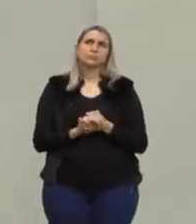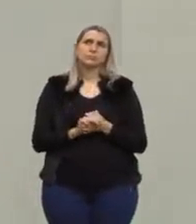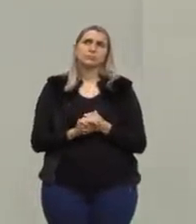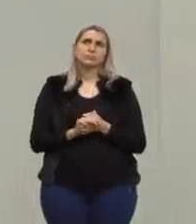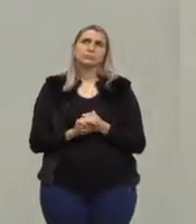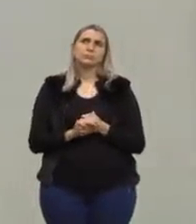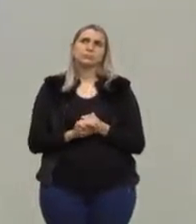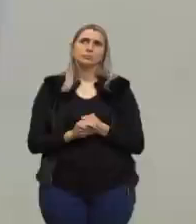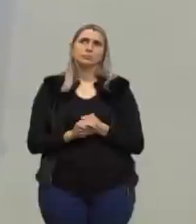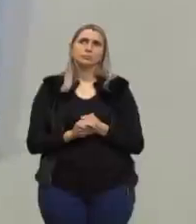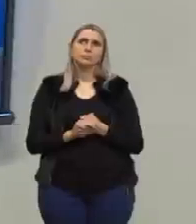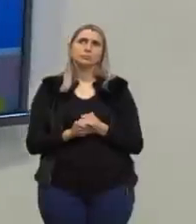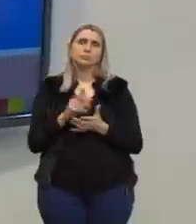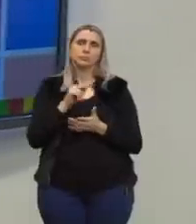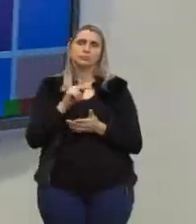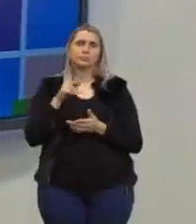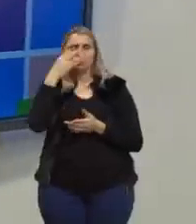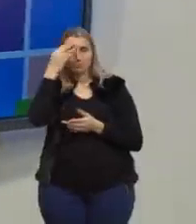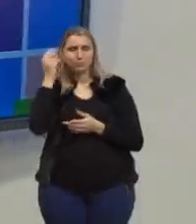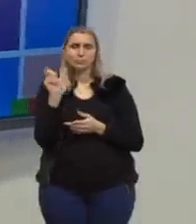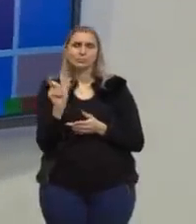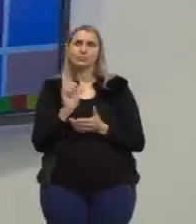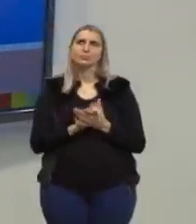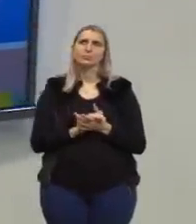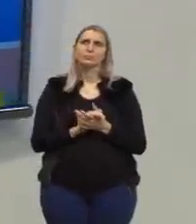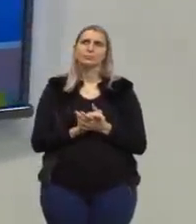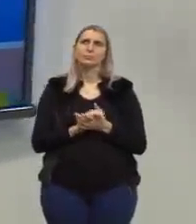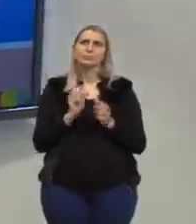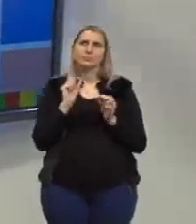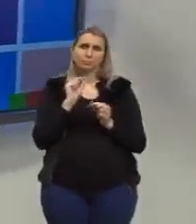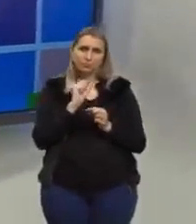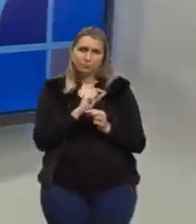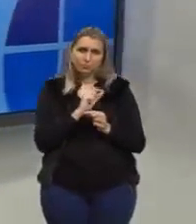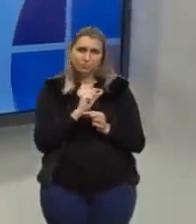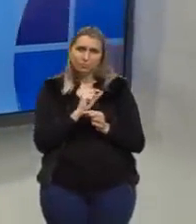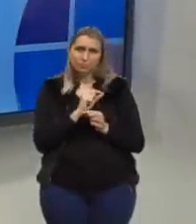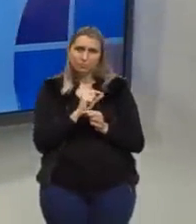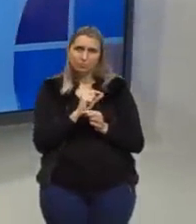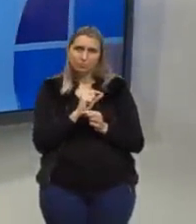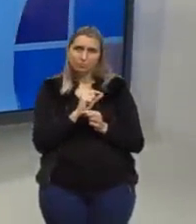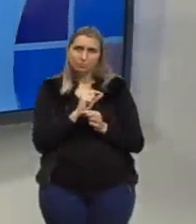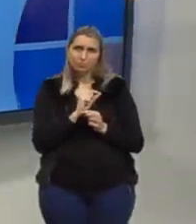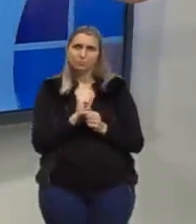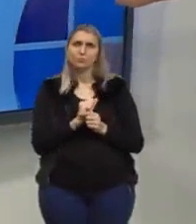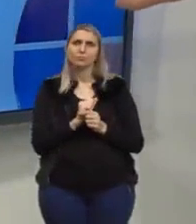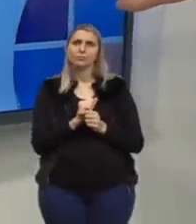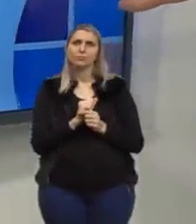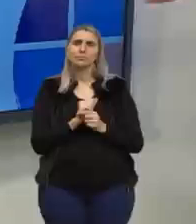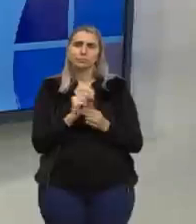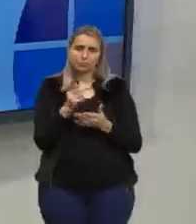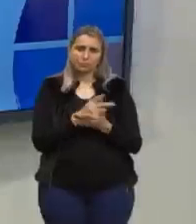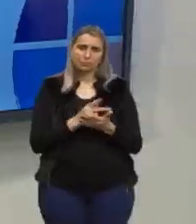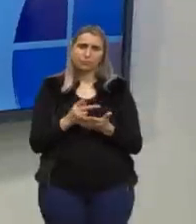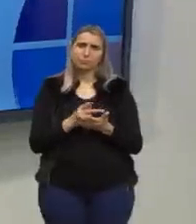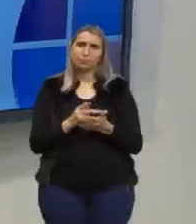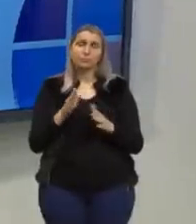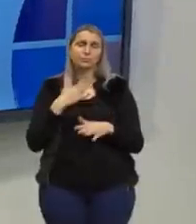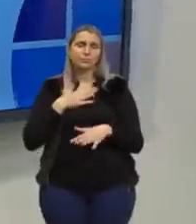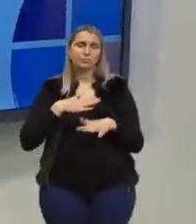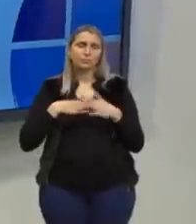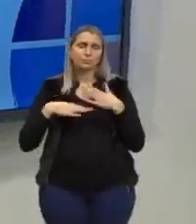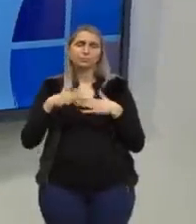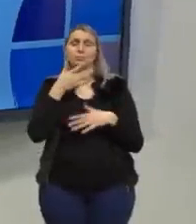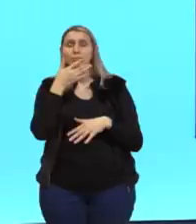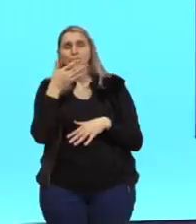né, que uma voz falou comigo e eu acabei perdendo o fio, mas aqui. Quando a gente tem esse desenho, é mais tranquilo,